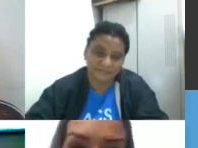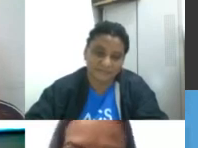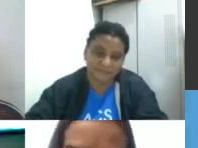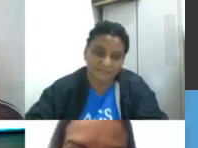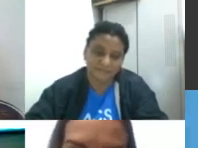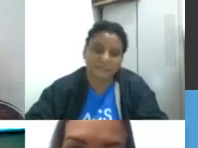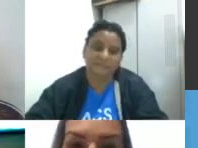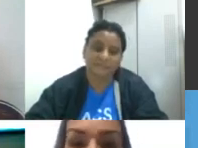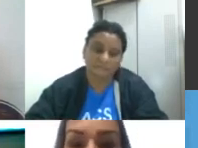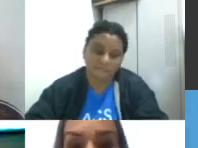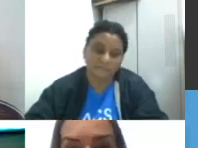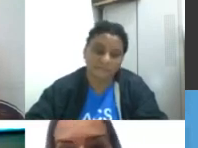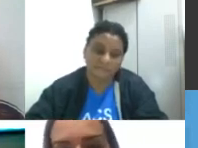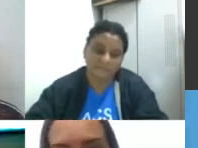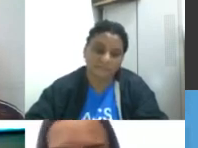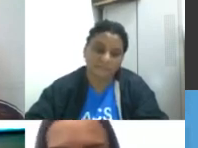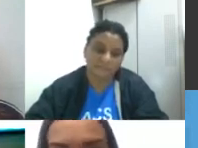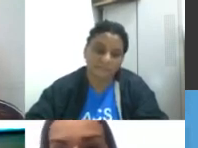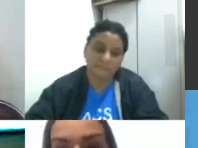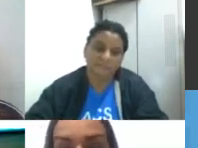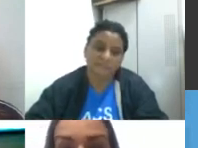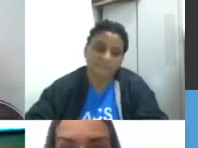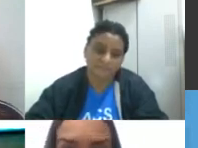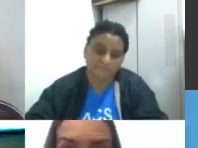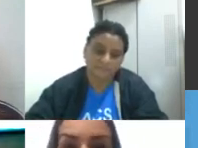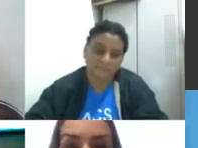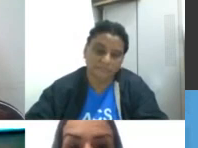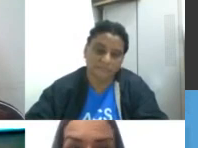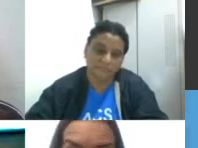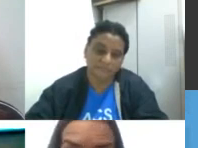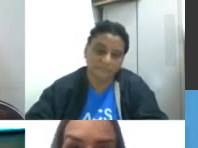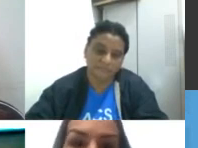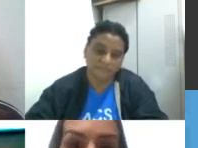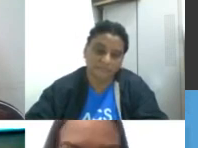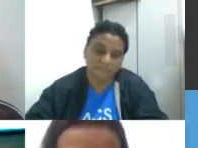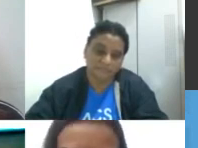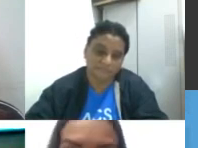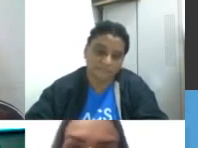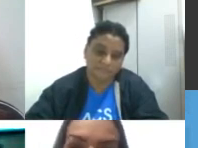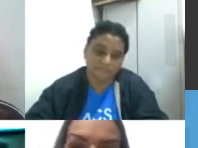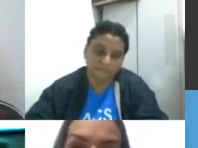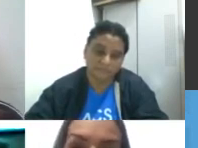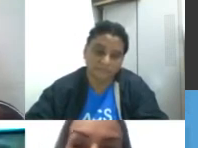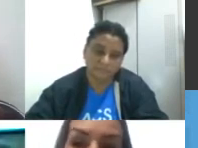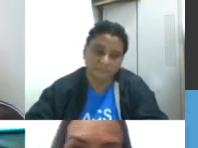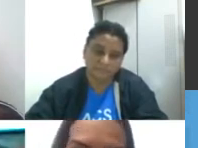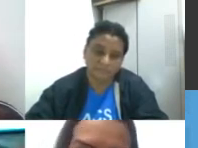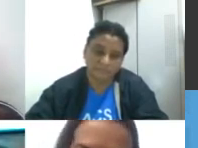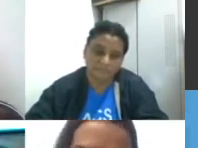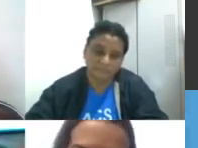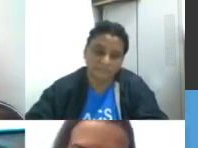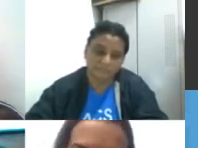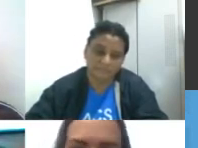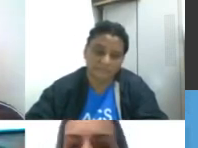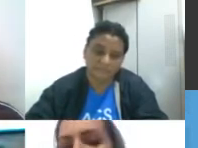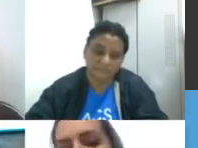as dificuldades né e aí é nas dificuldades que a gente vai encontrar as brechas os caminhos que a gente vai tentar construir